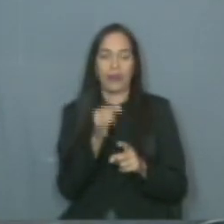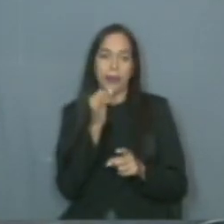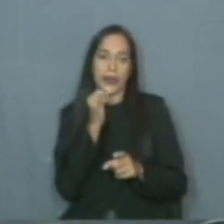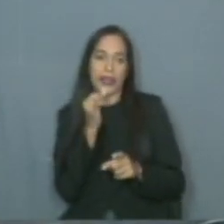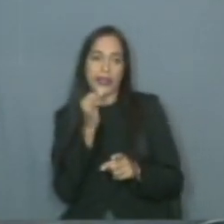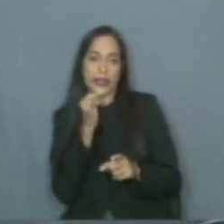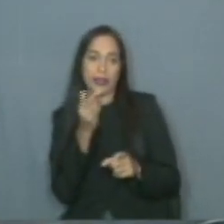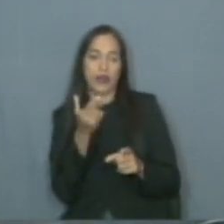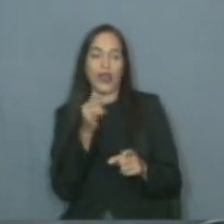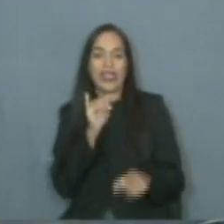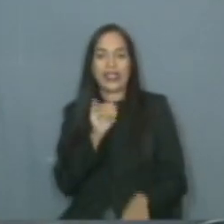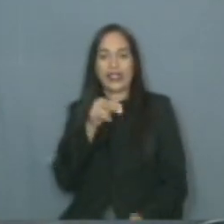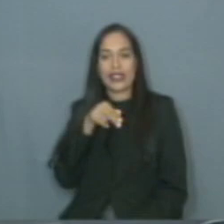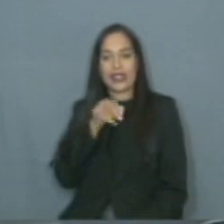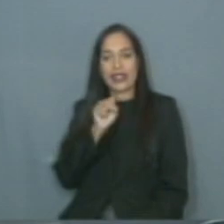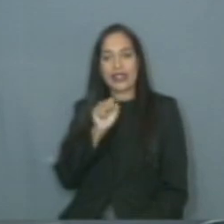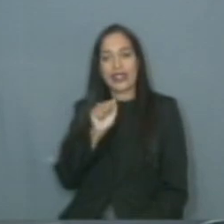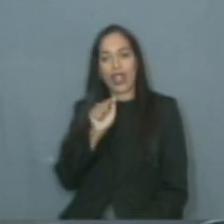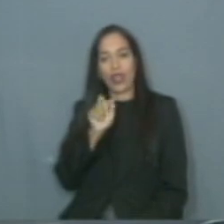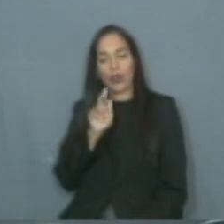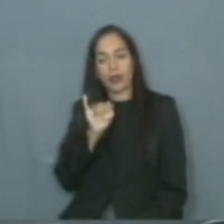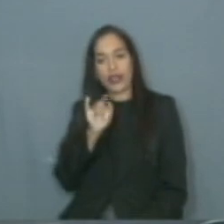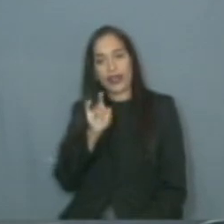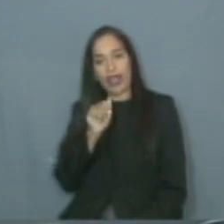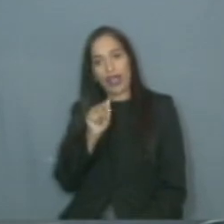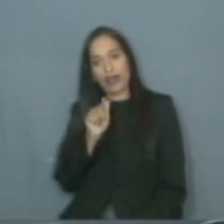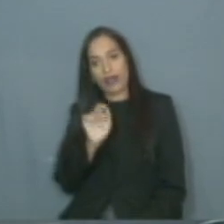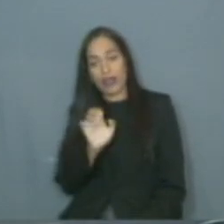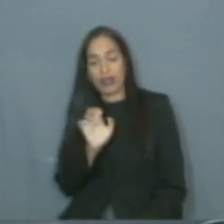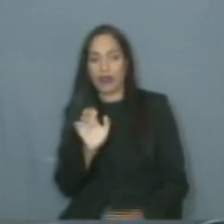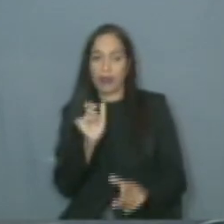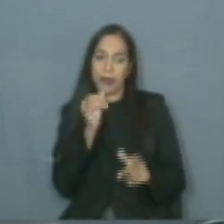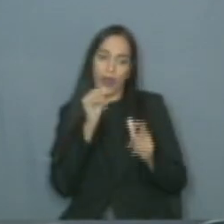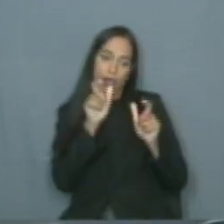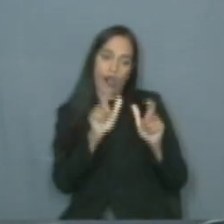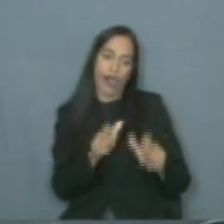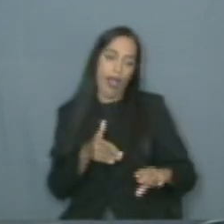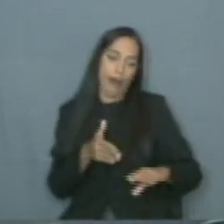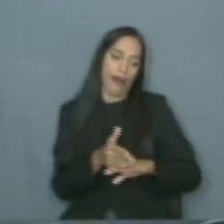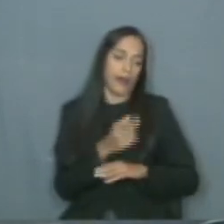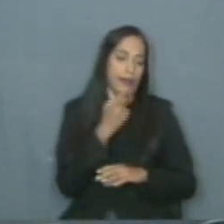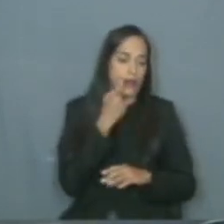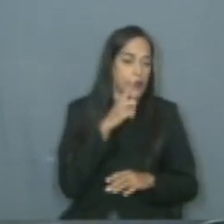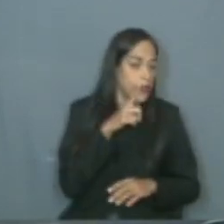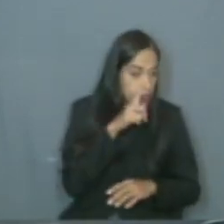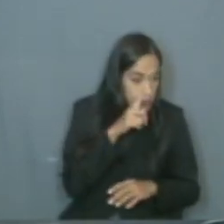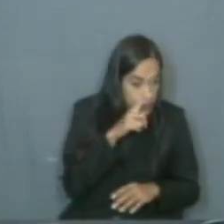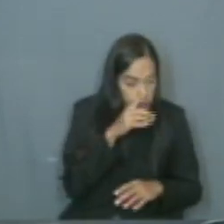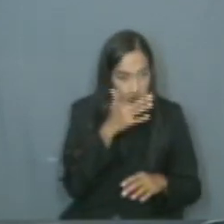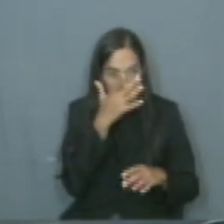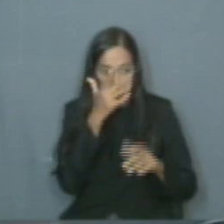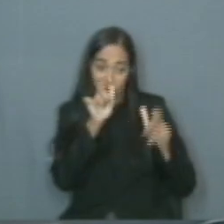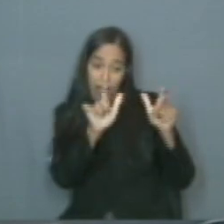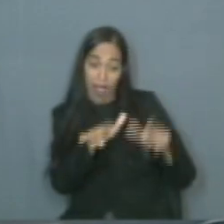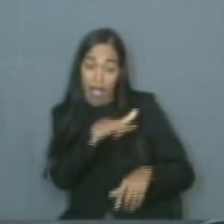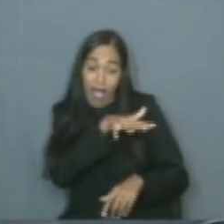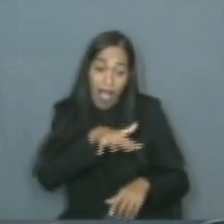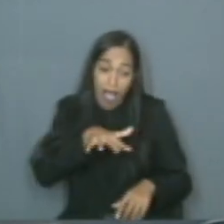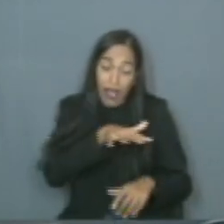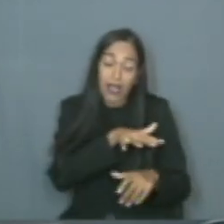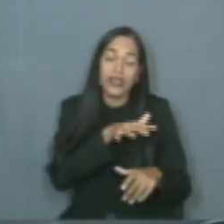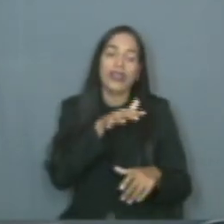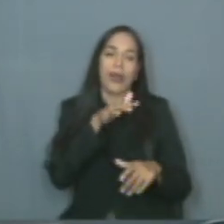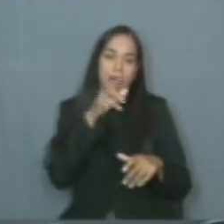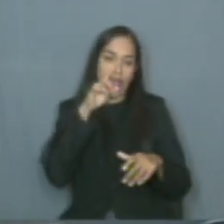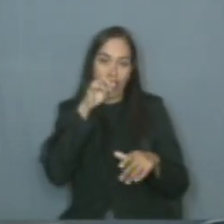uma pessoa em crise, pelo reconhecimento que você às vezes entra numa área, que não é uma área que a pessoa pode entrar de qualquer maneira. Então essas pessoas